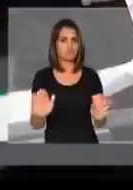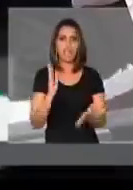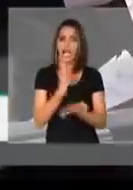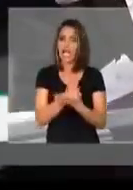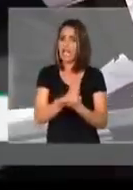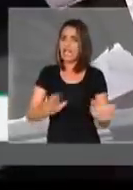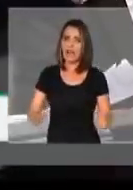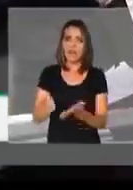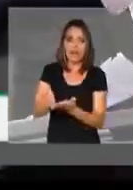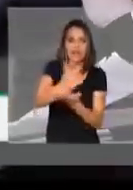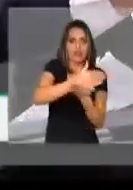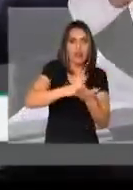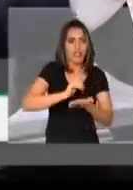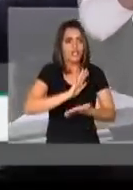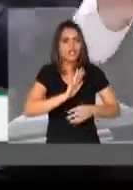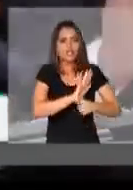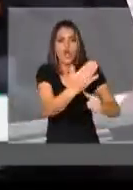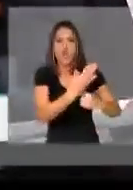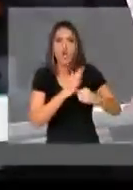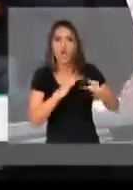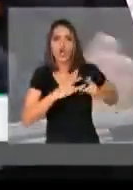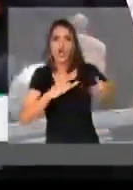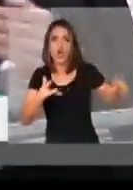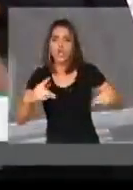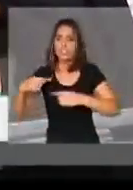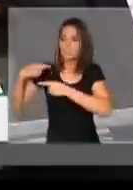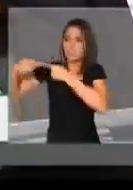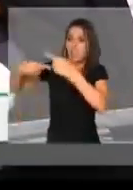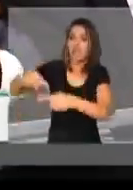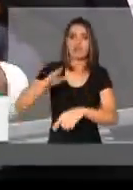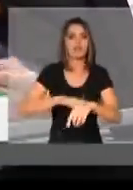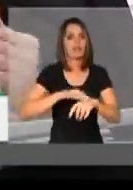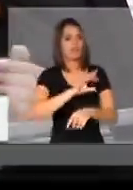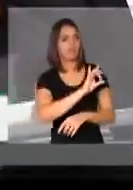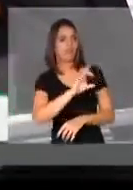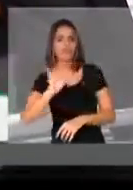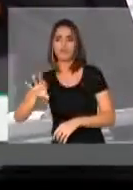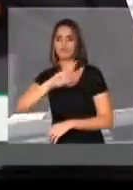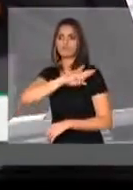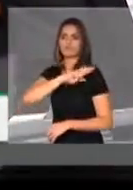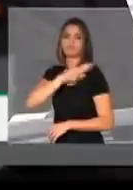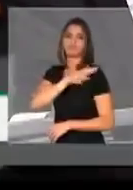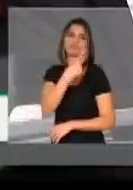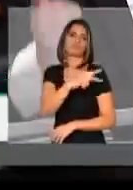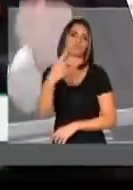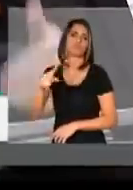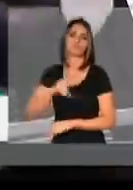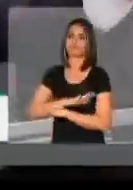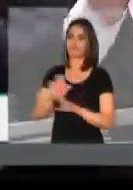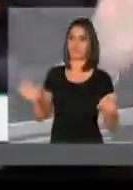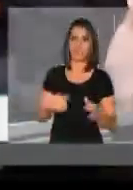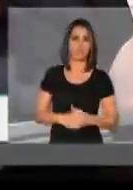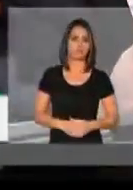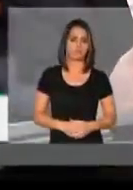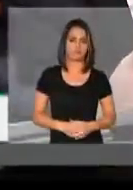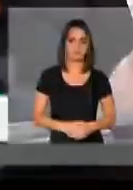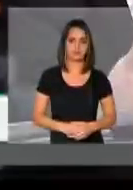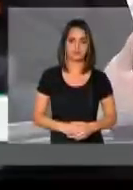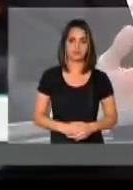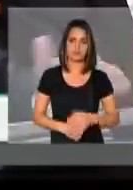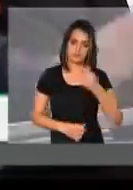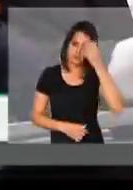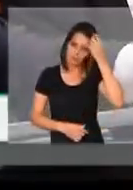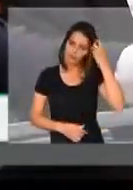com a repartição, acaba com a solidariedade entre gerações. Cada um se responsabiliza pela sua própria